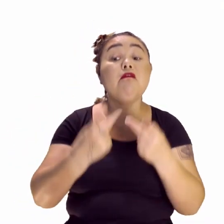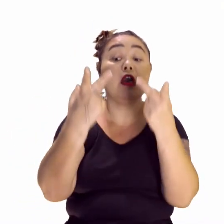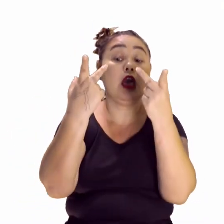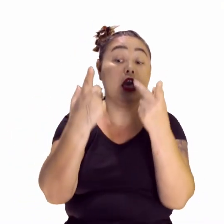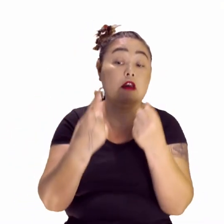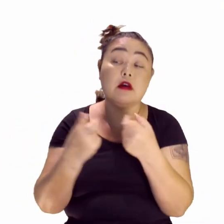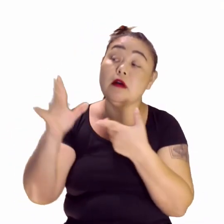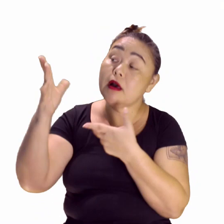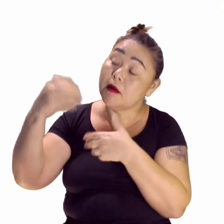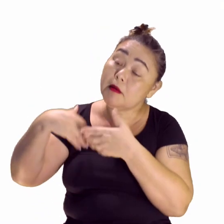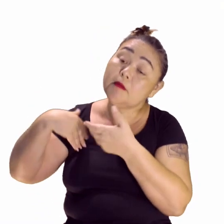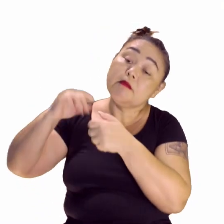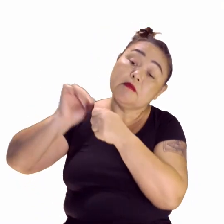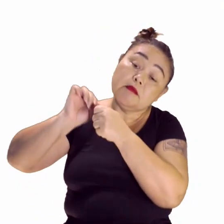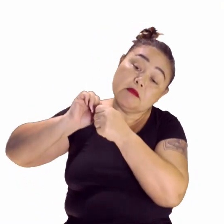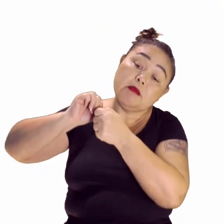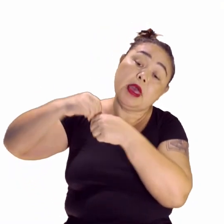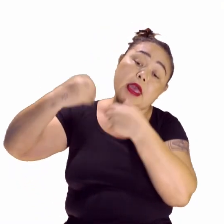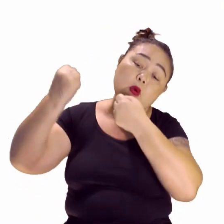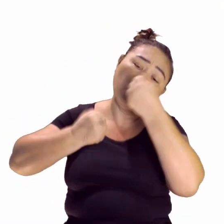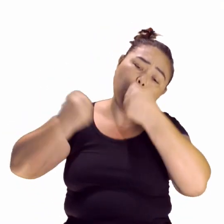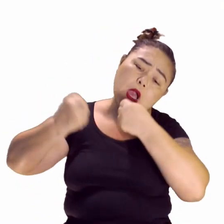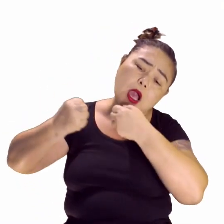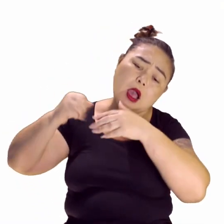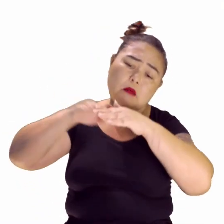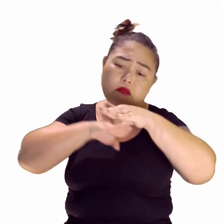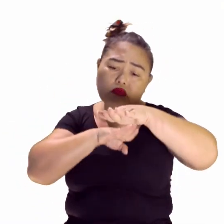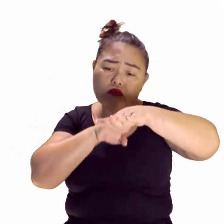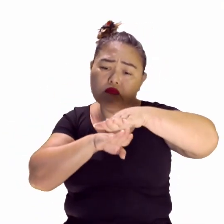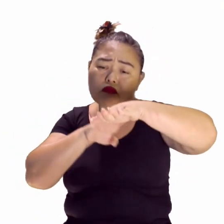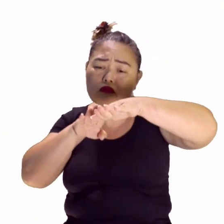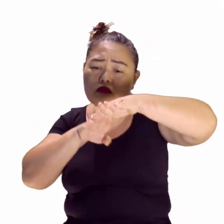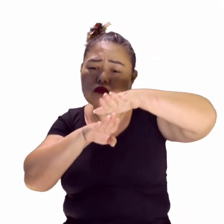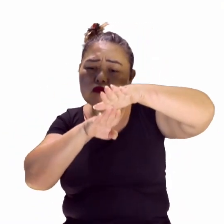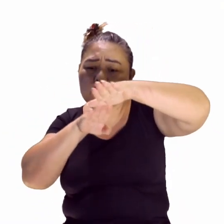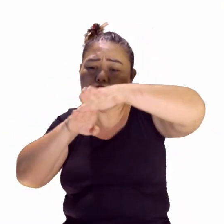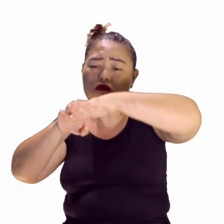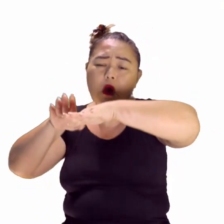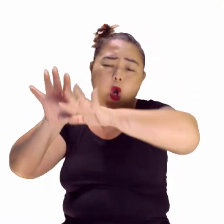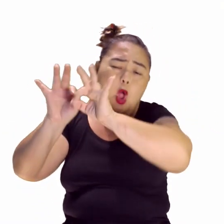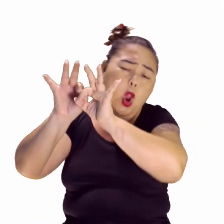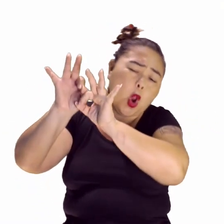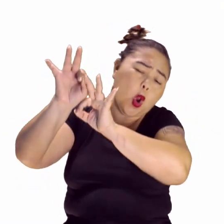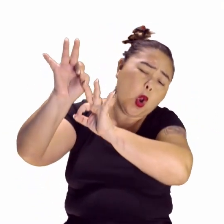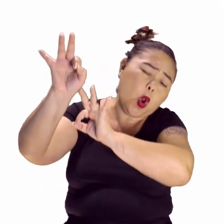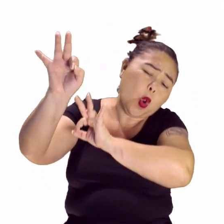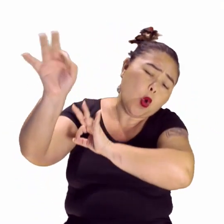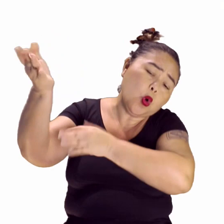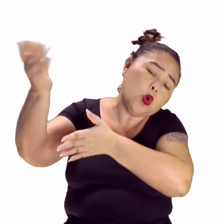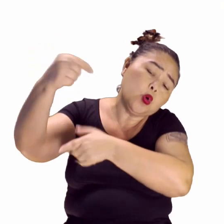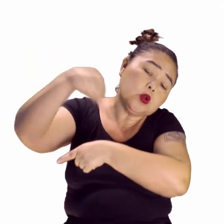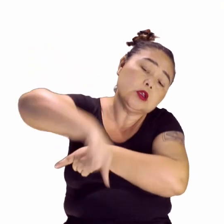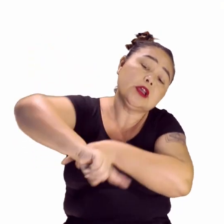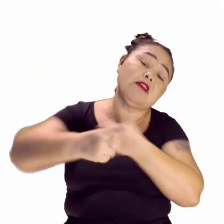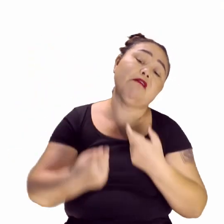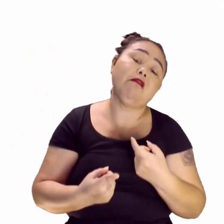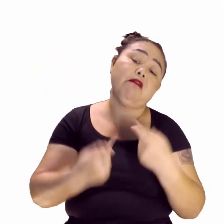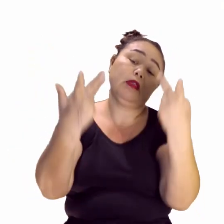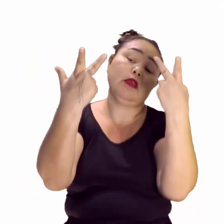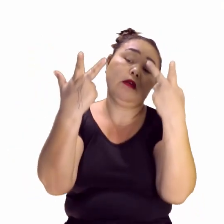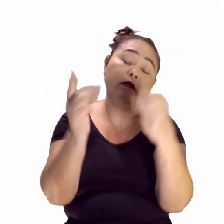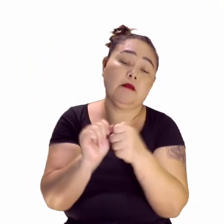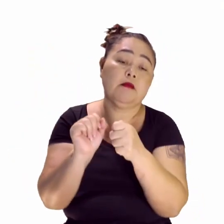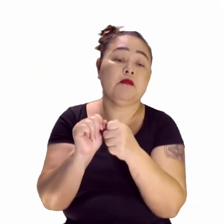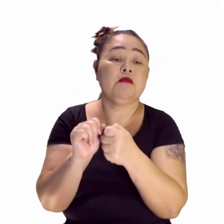que traz o carro na cegonha, de longe, para vender aqui. Muito bem. Não é isso? É altamente diversificada a indústria de